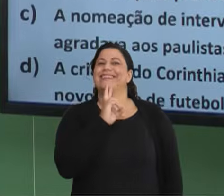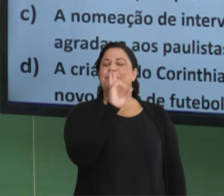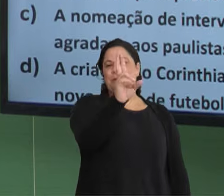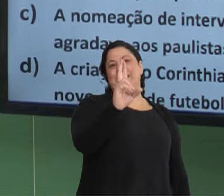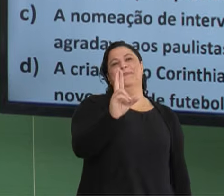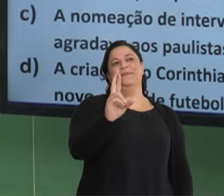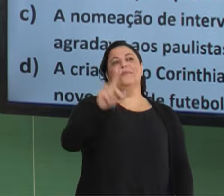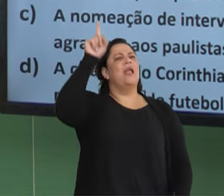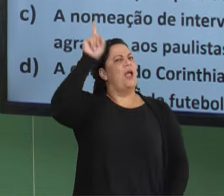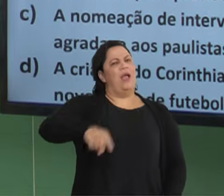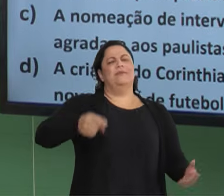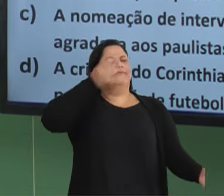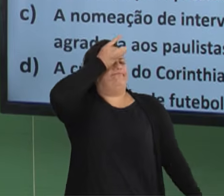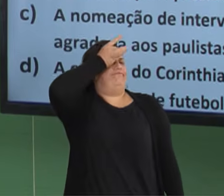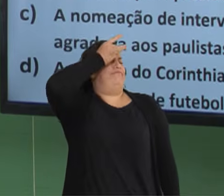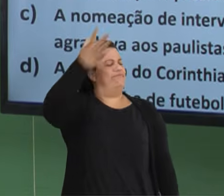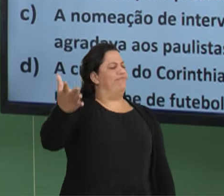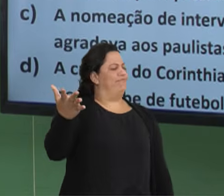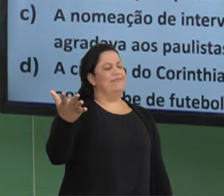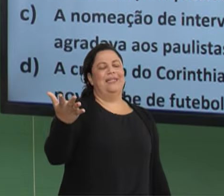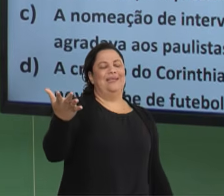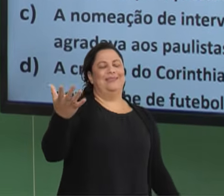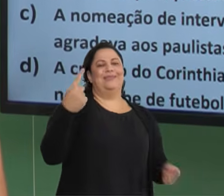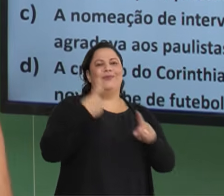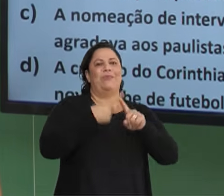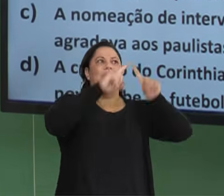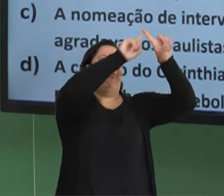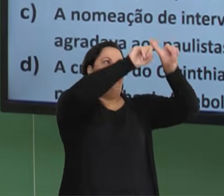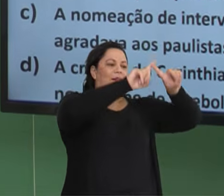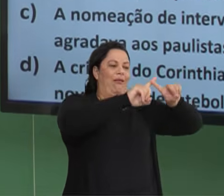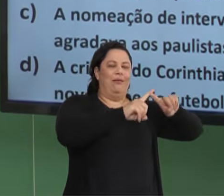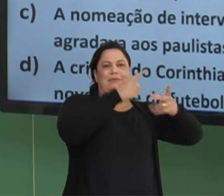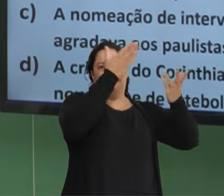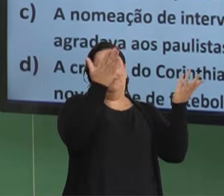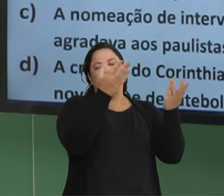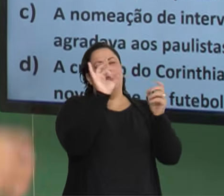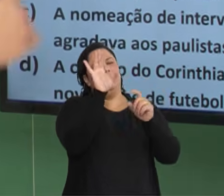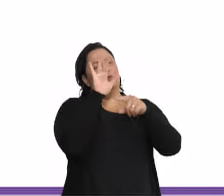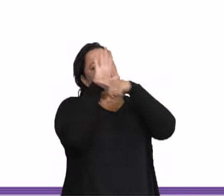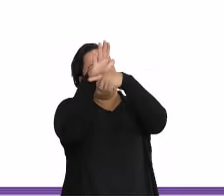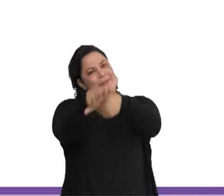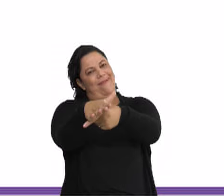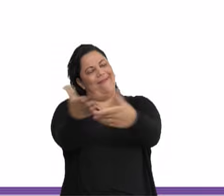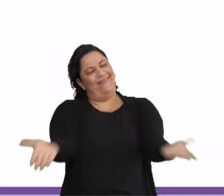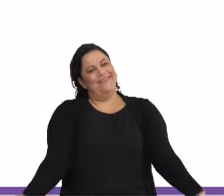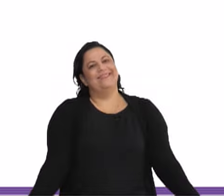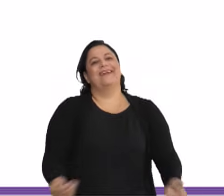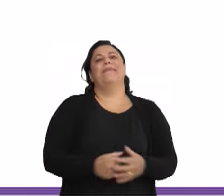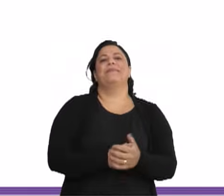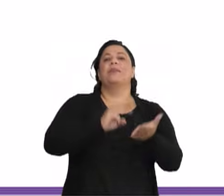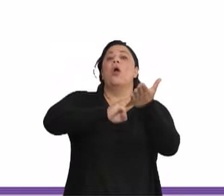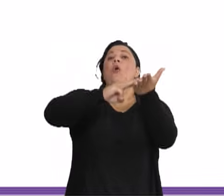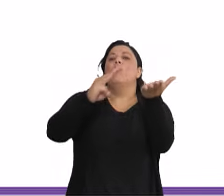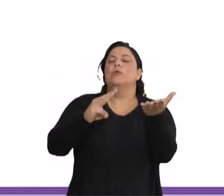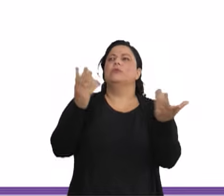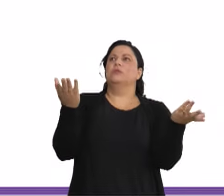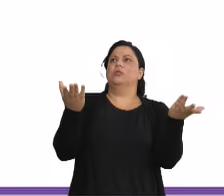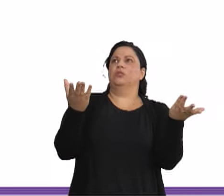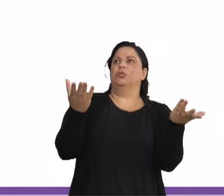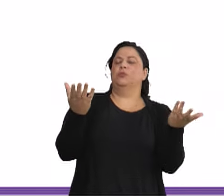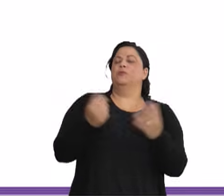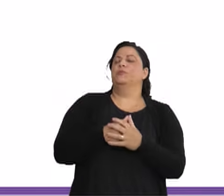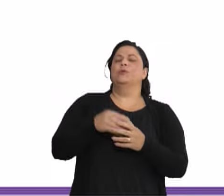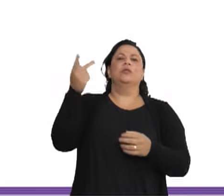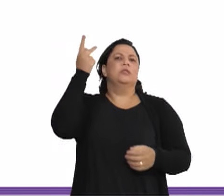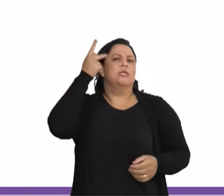Responder? Esse era muito mais fácil, porque umas alternativas aí que foram só para te ajudar, né? Um dos motivos do descontentamento